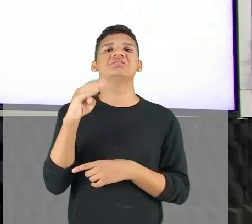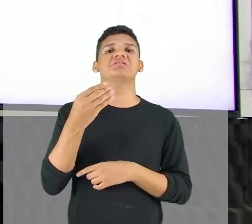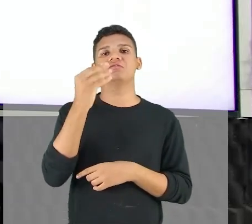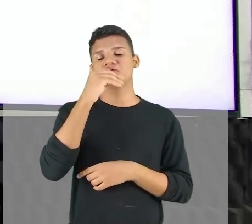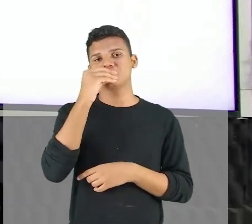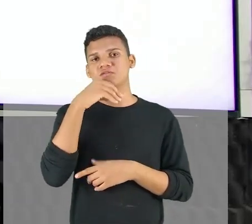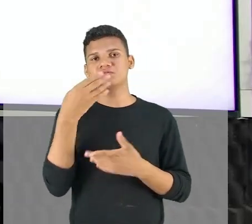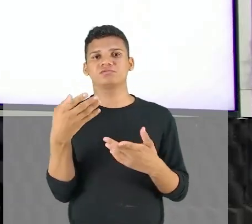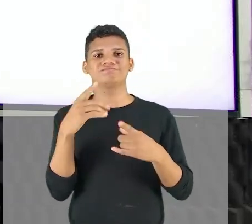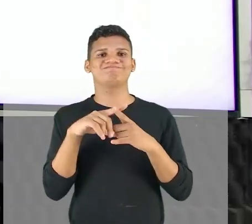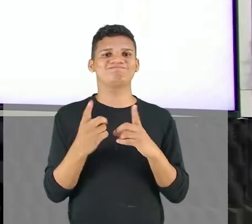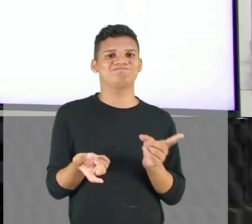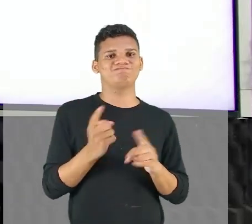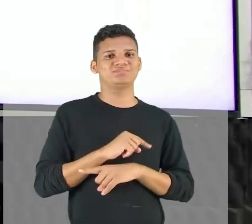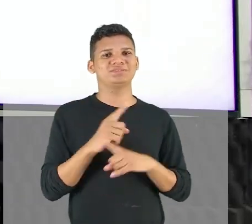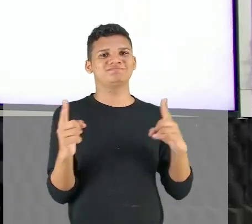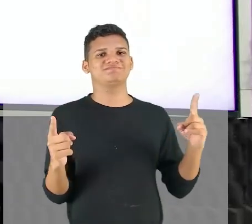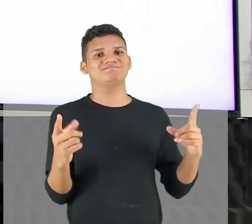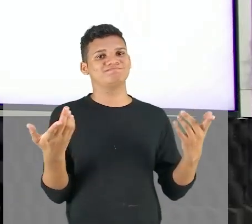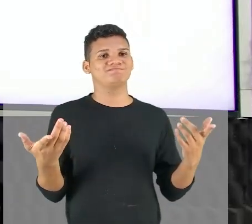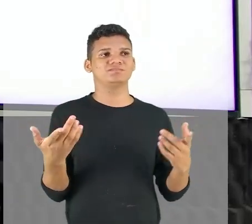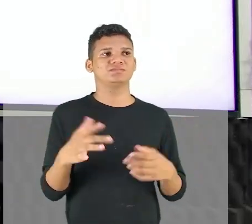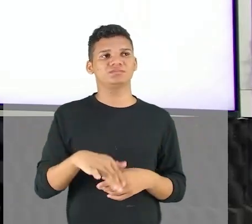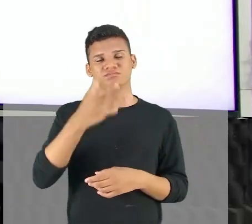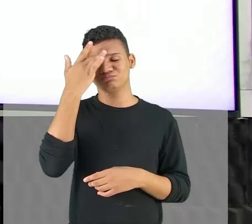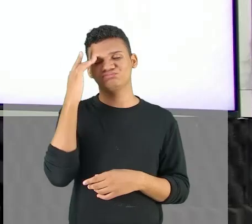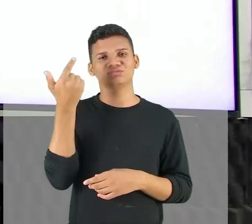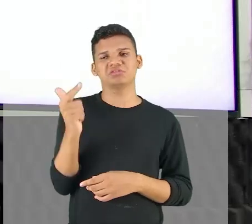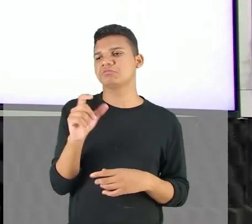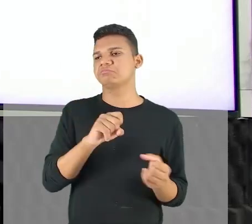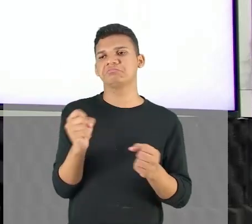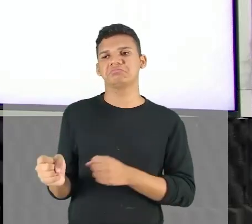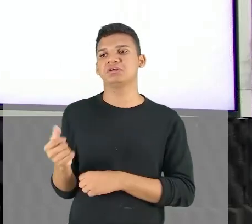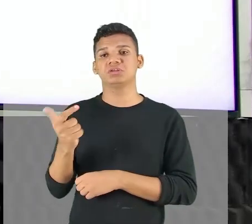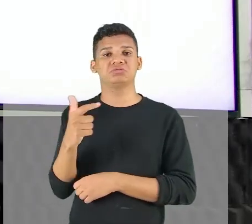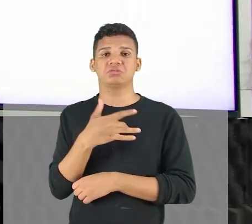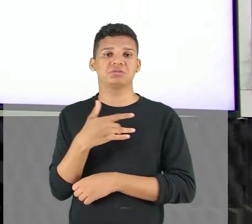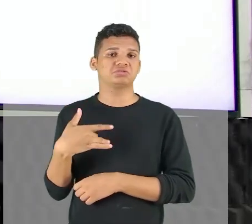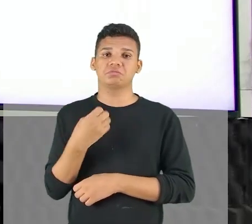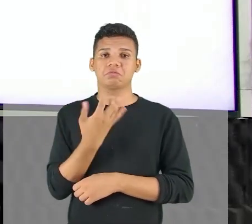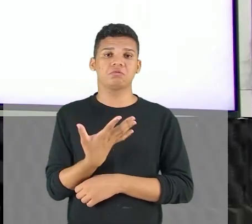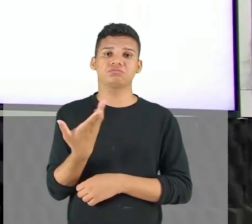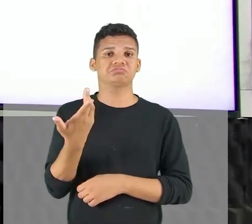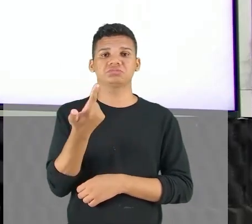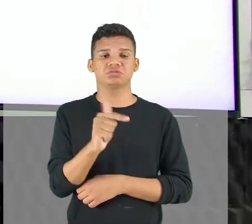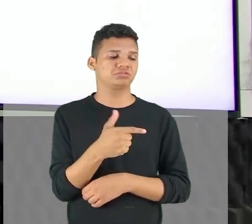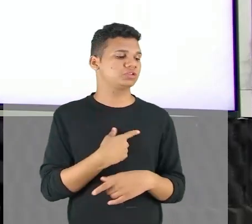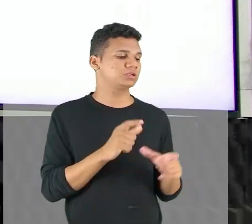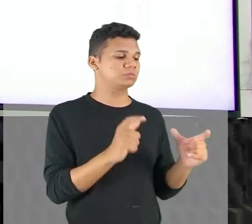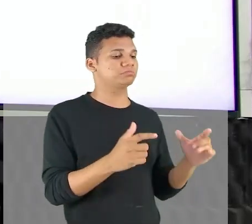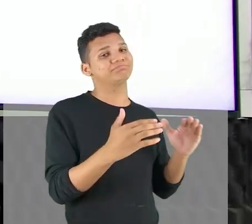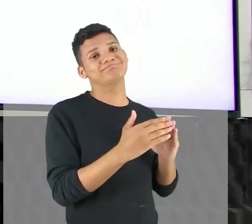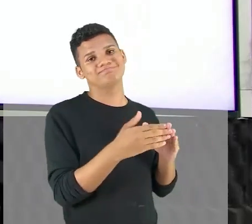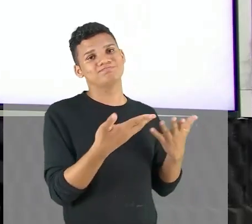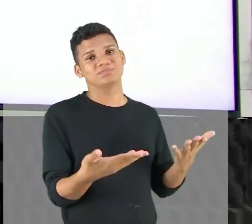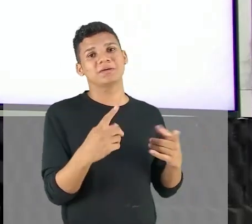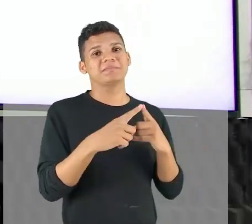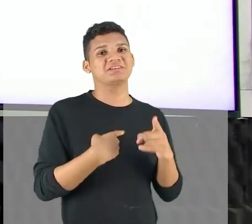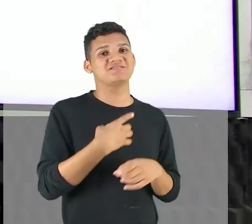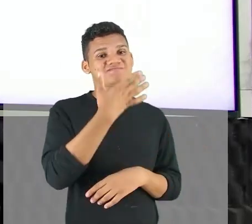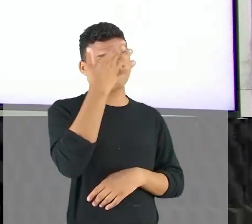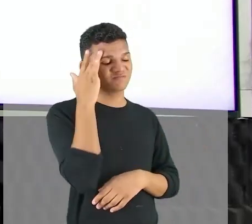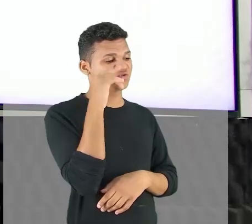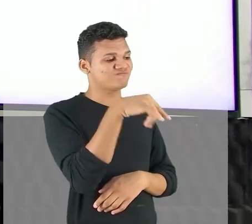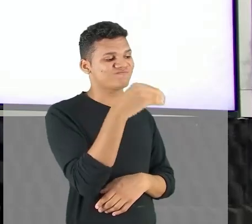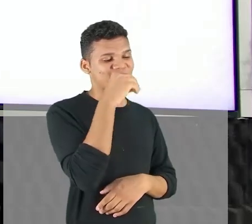contrário disso, né? Aquele que não era o que não era poderoso, que não tinha uma saúde vigorante, que não possuía terras. Então esse era o fraco.